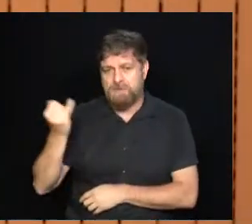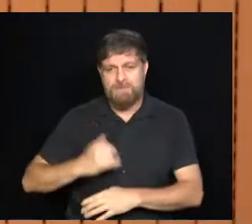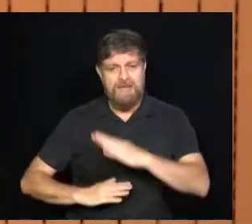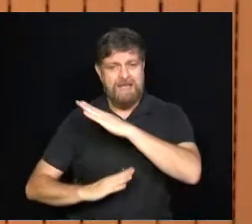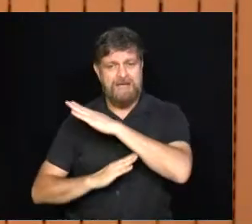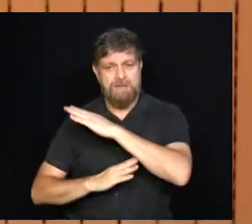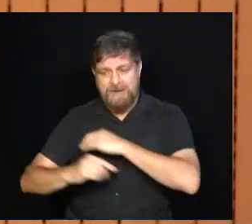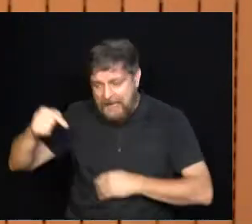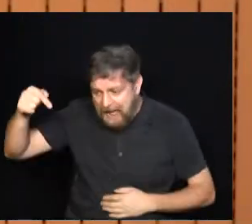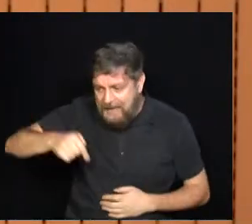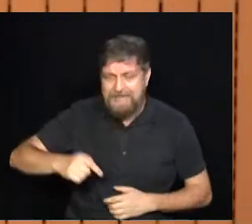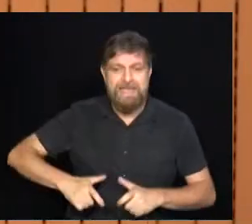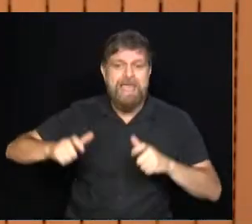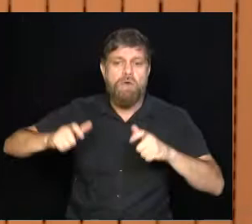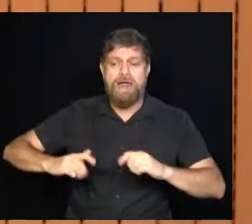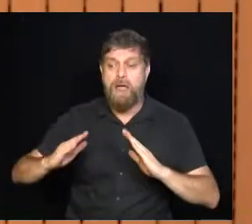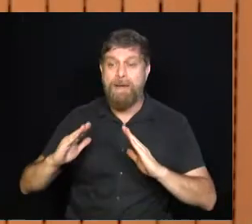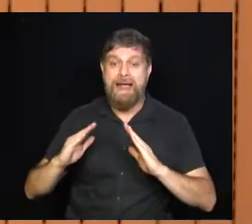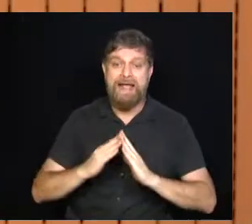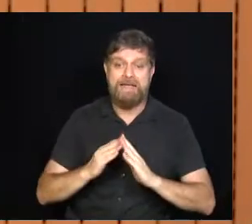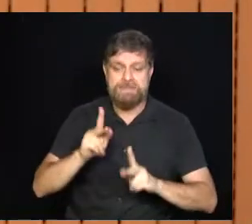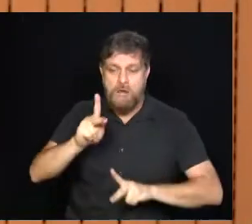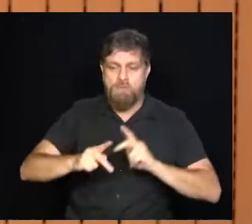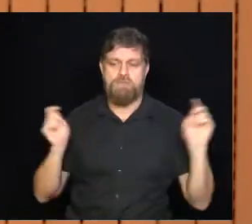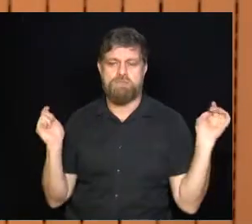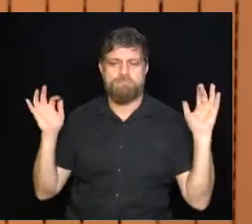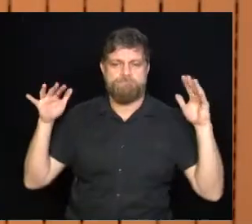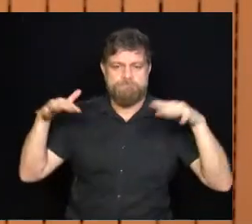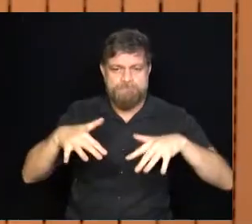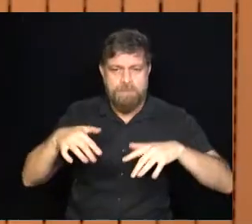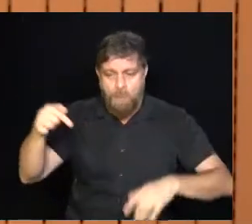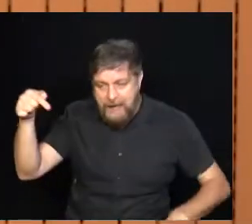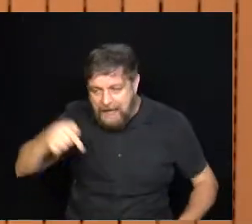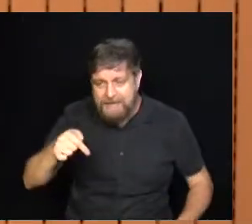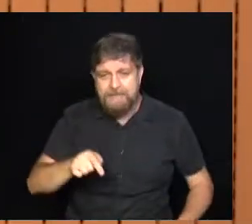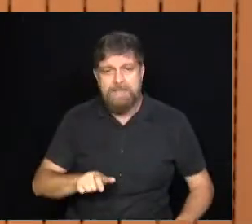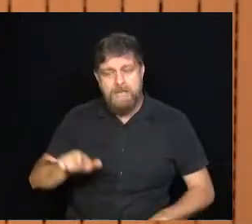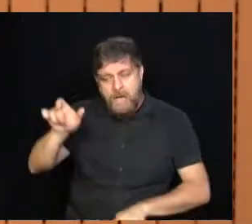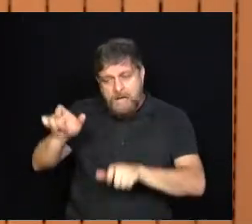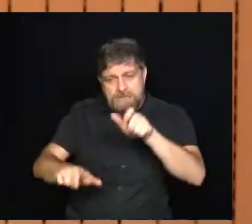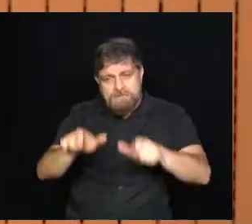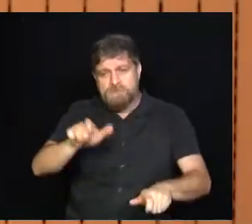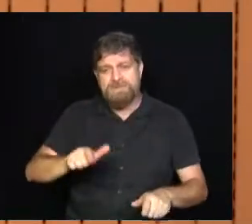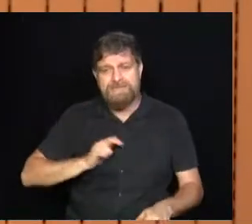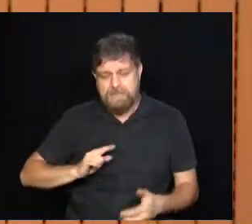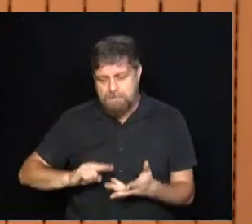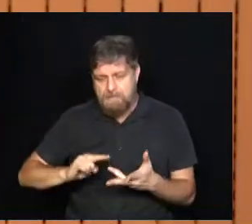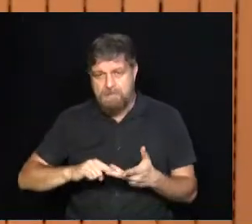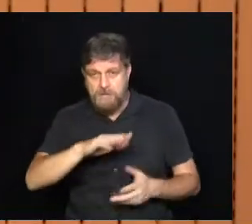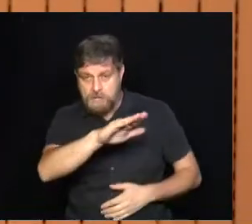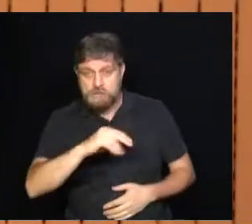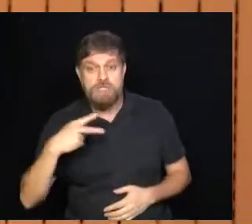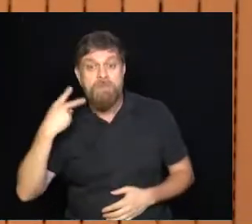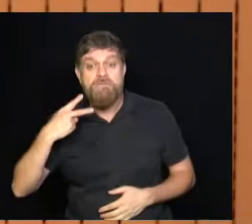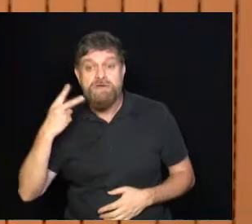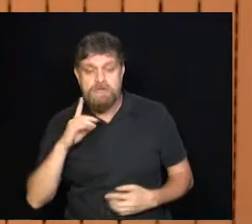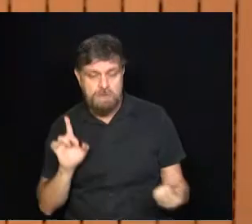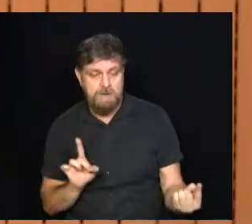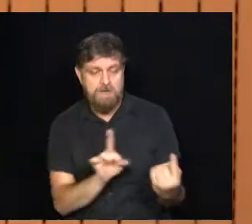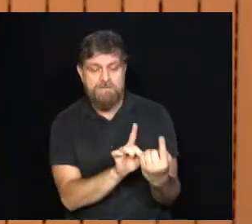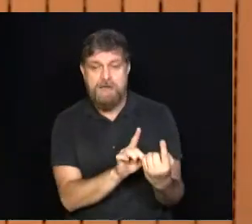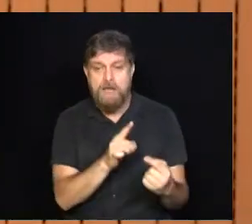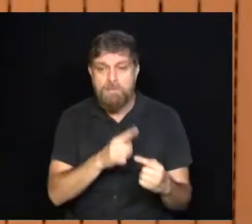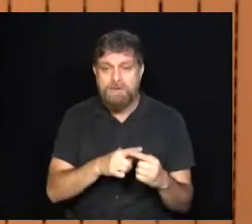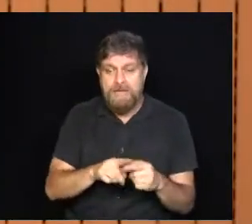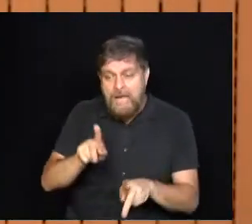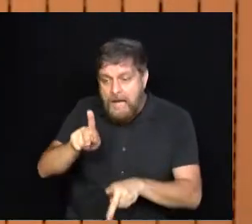aqui é a Casa do Povo. Aqui é onde a população que tem as suas necessidades procura. O vereador foi eleito por uma